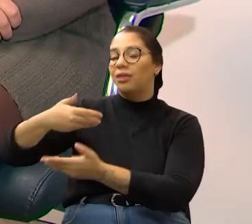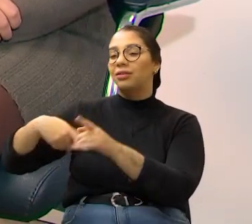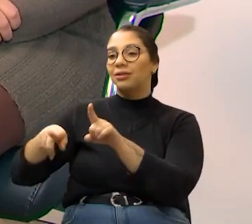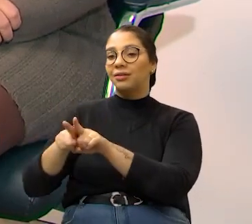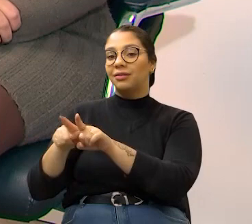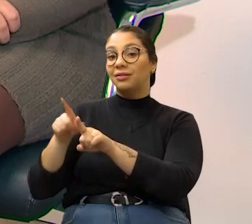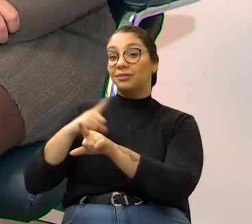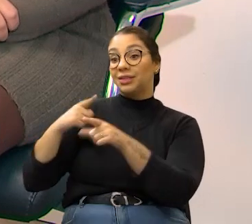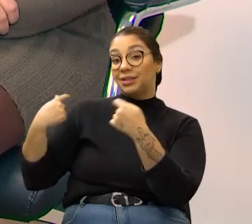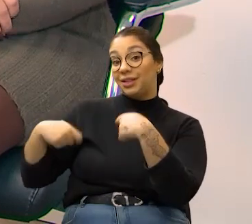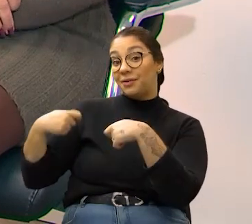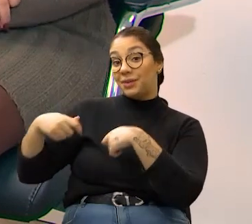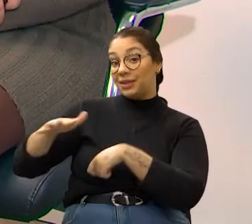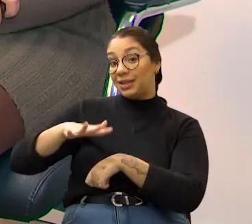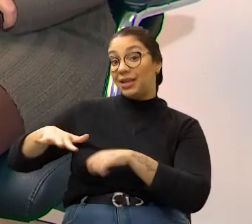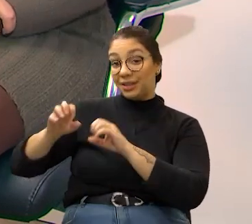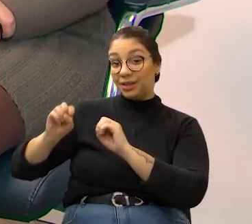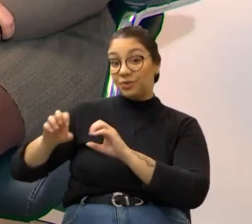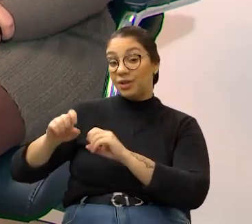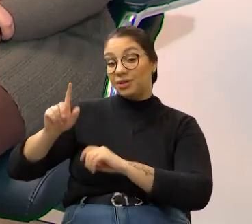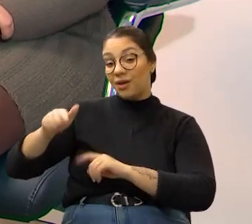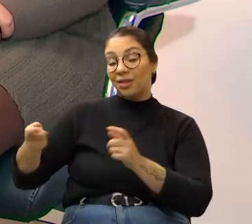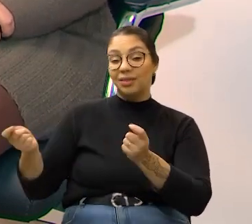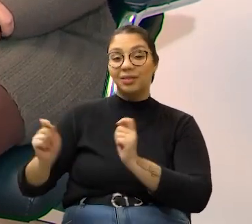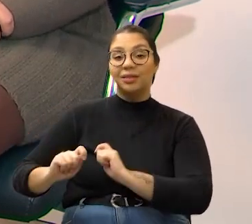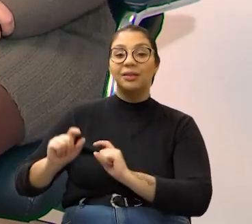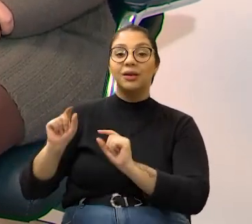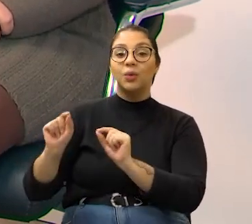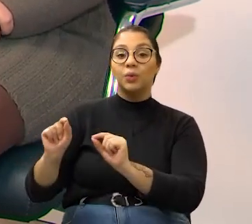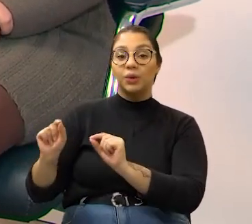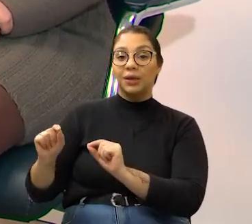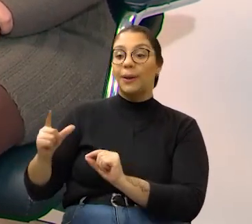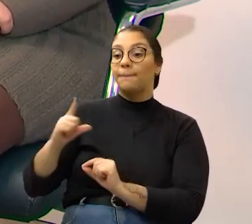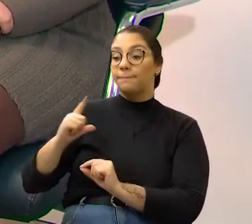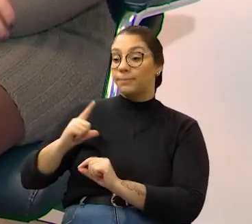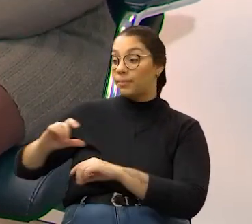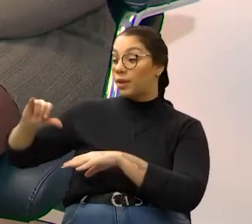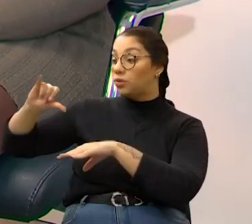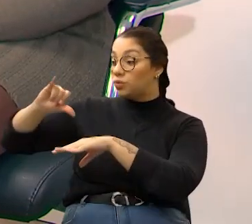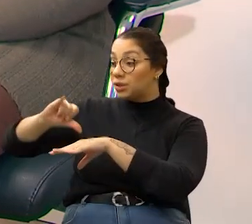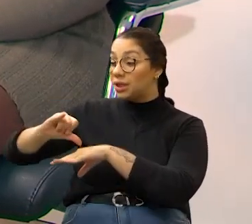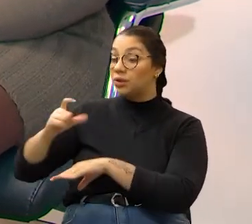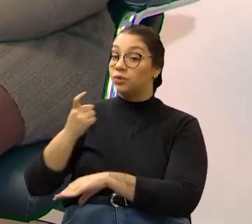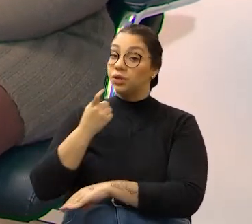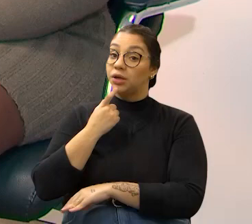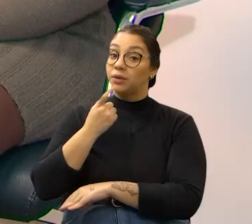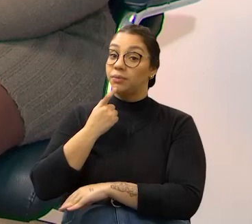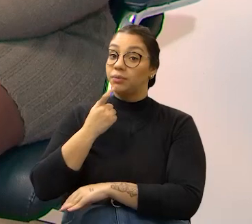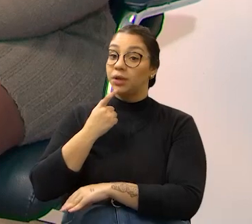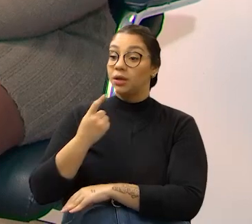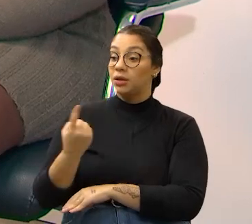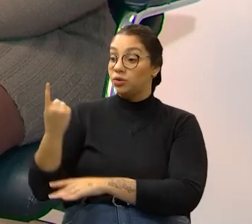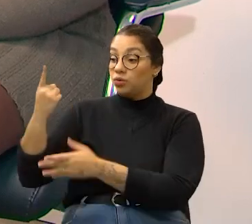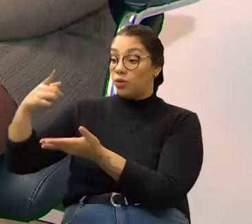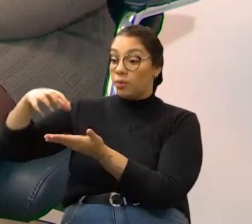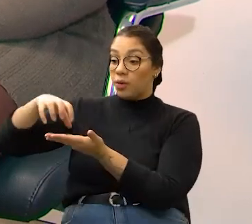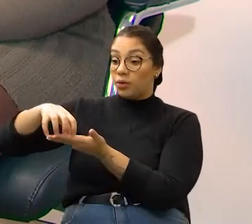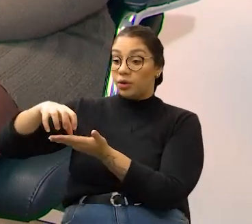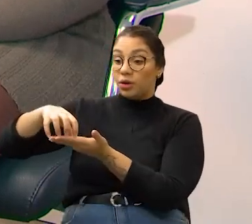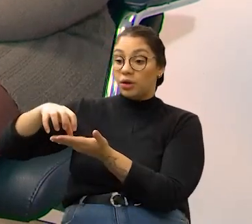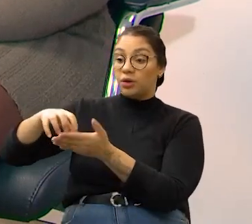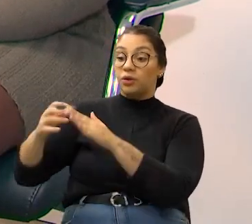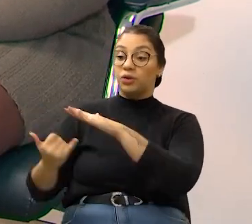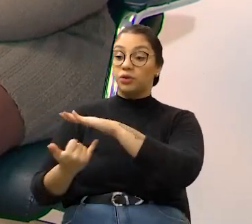uma demanda na área da educação, aí essa possibilidade de termos no centro de Campinas uma